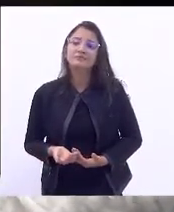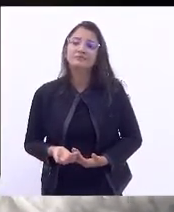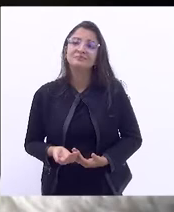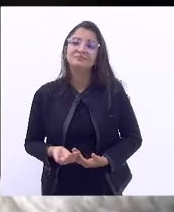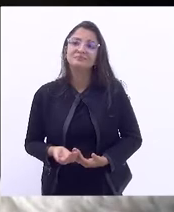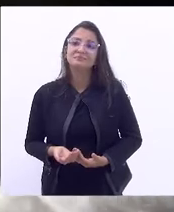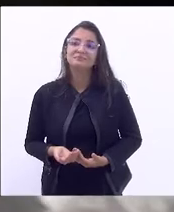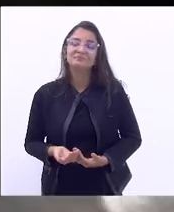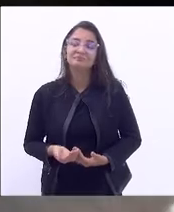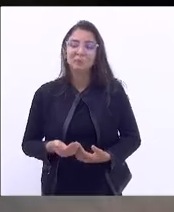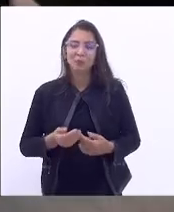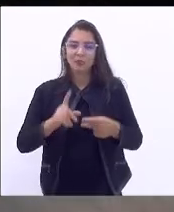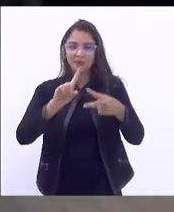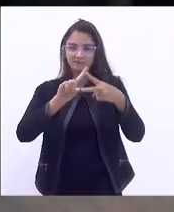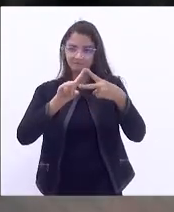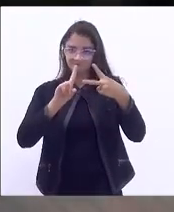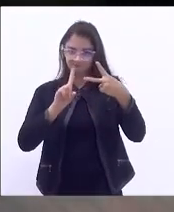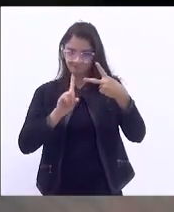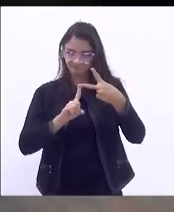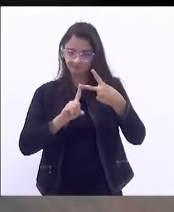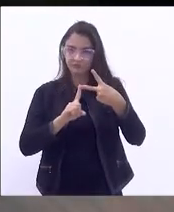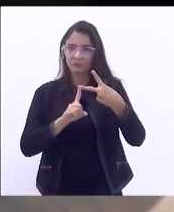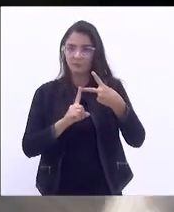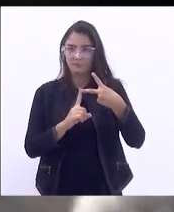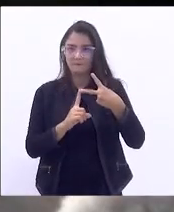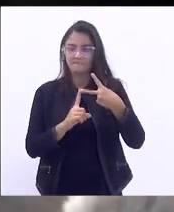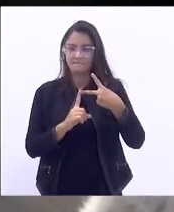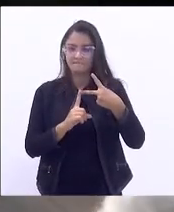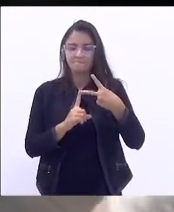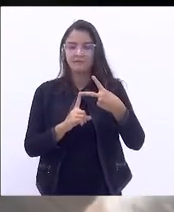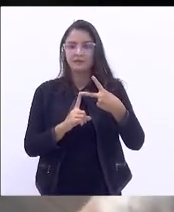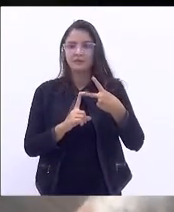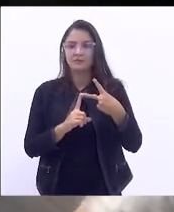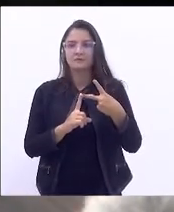Duas definições, senhor presidente, que cabe a vossa excelência.